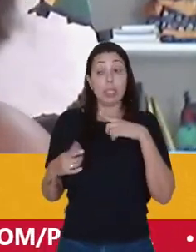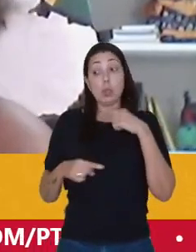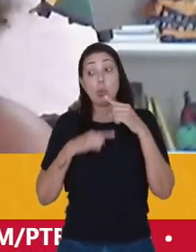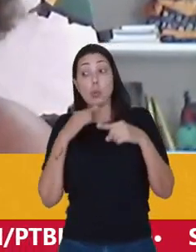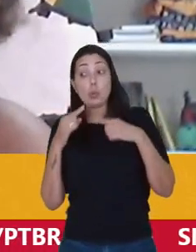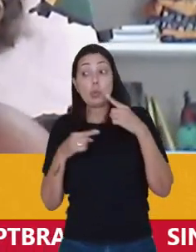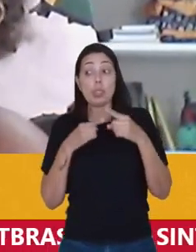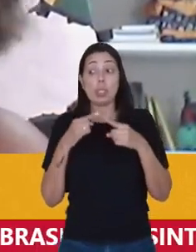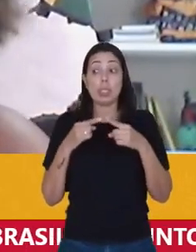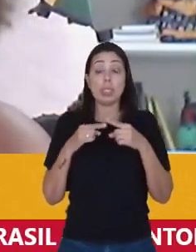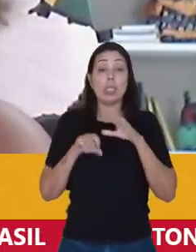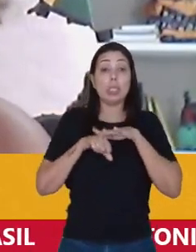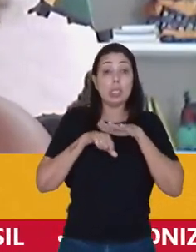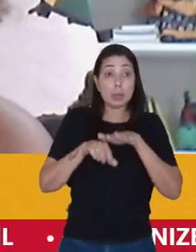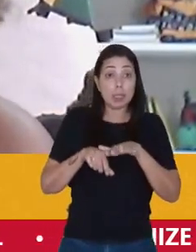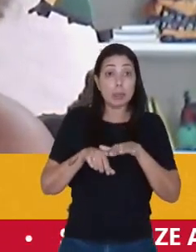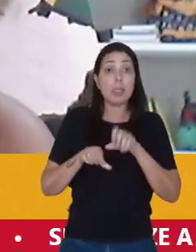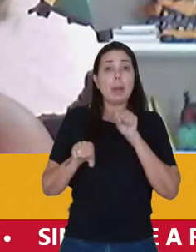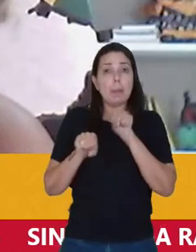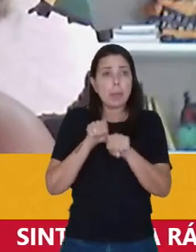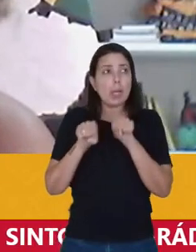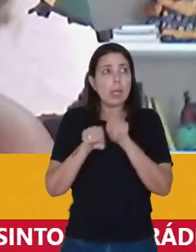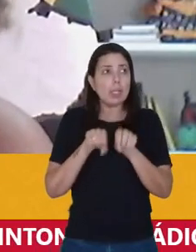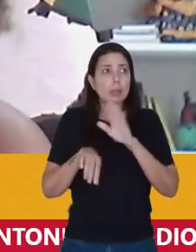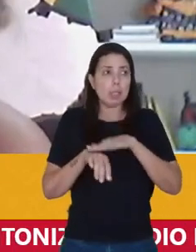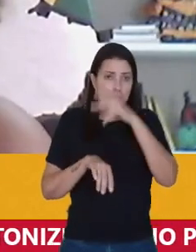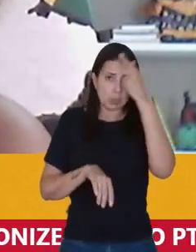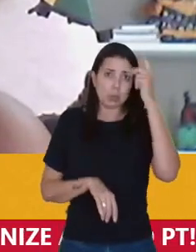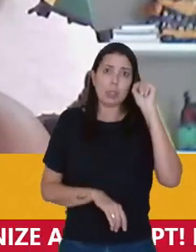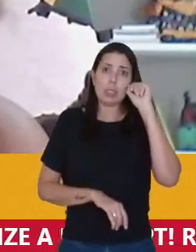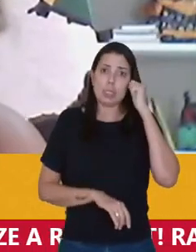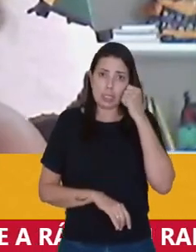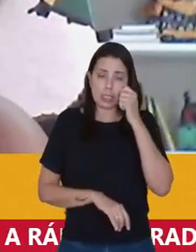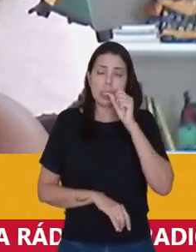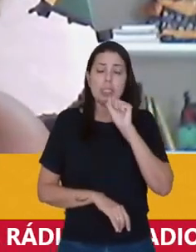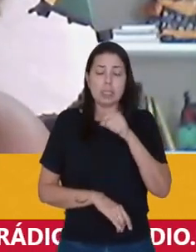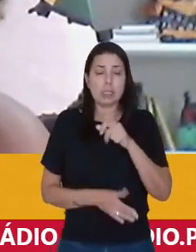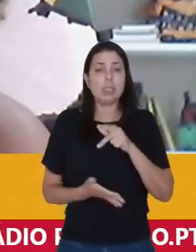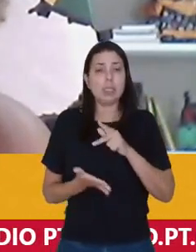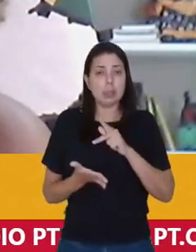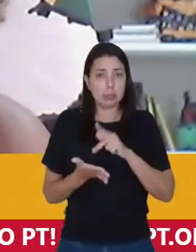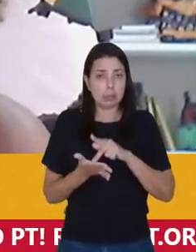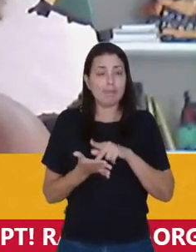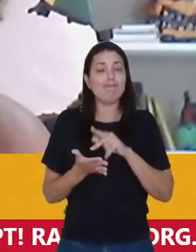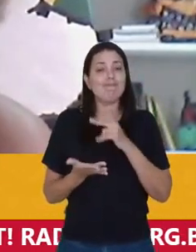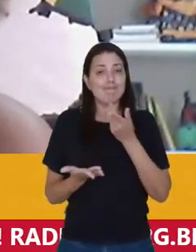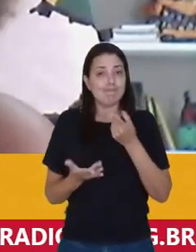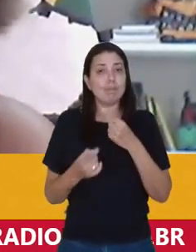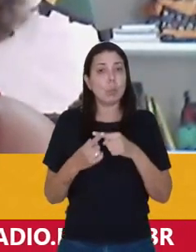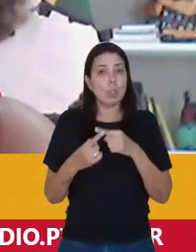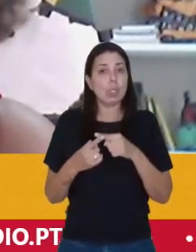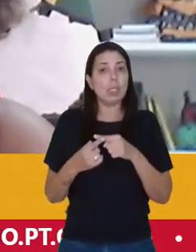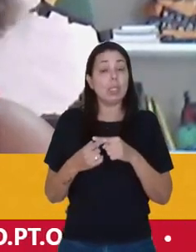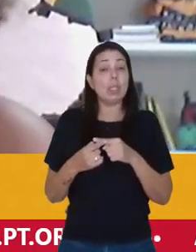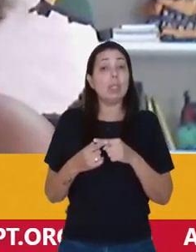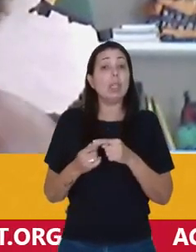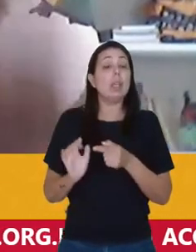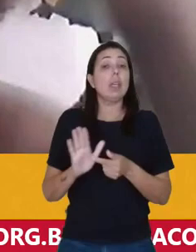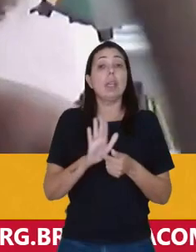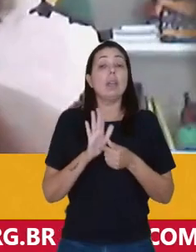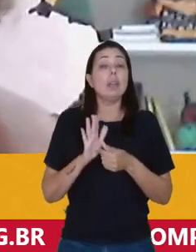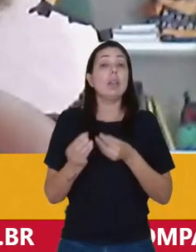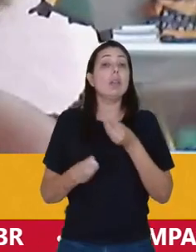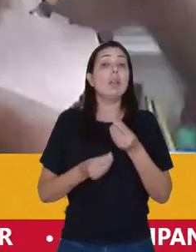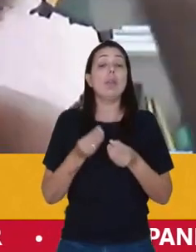dúvida de que a pandemia mata mais pessoas negras, é porque é premeditado,